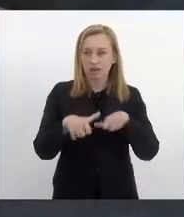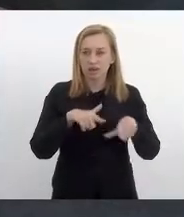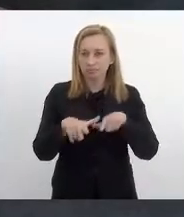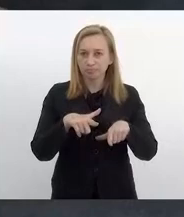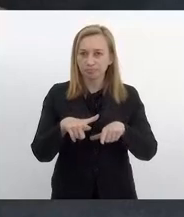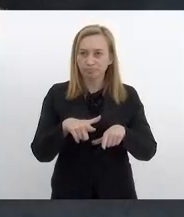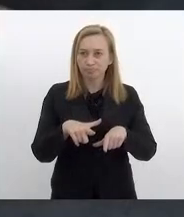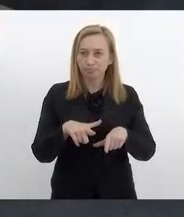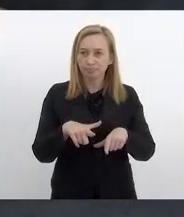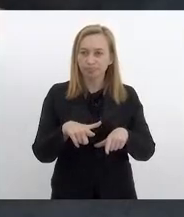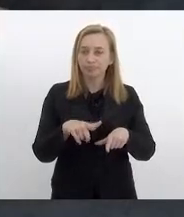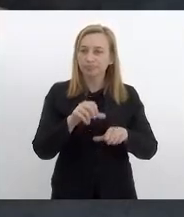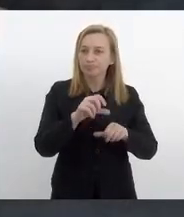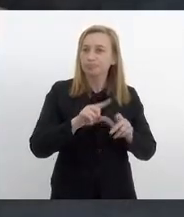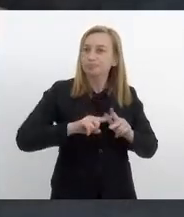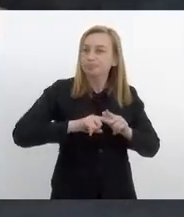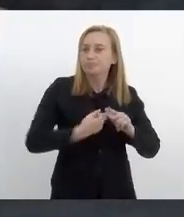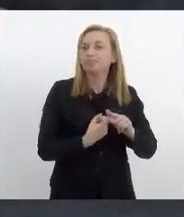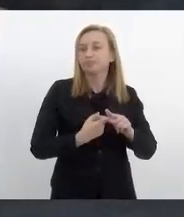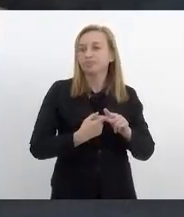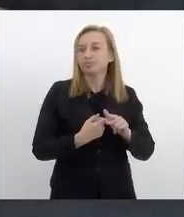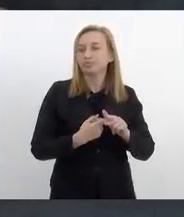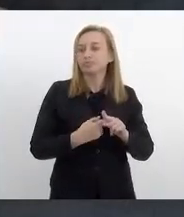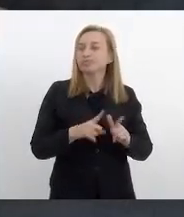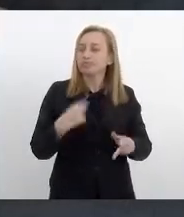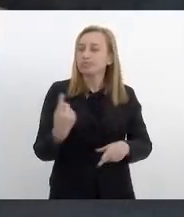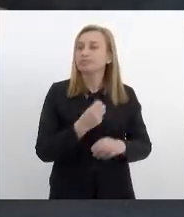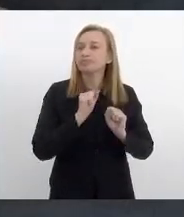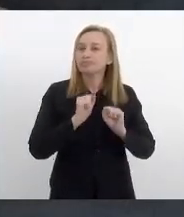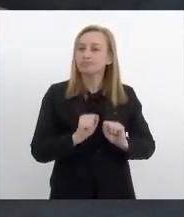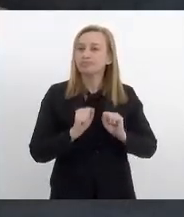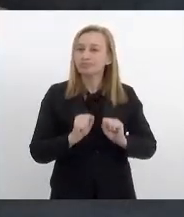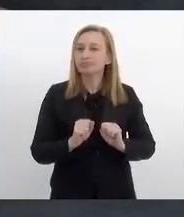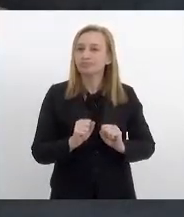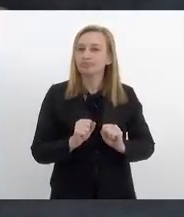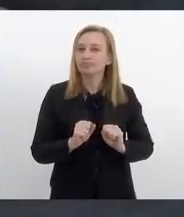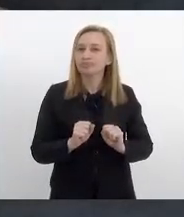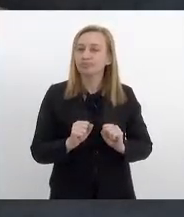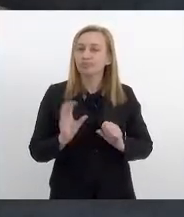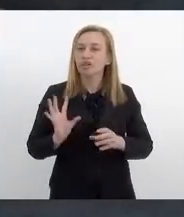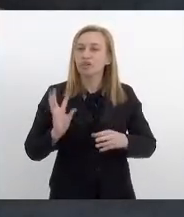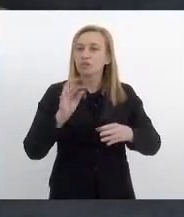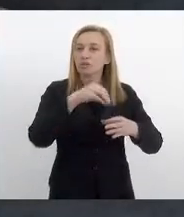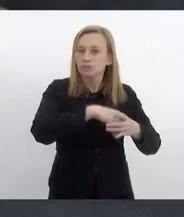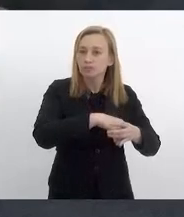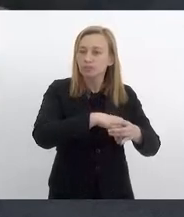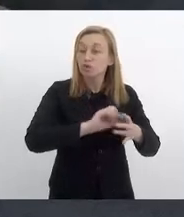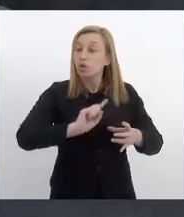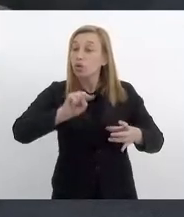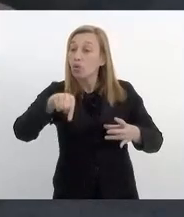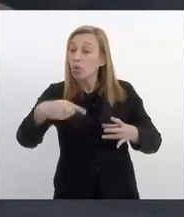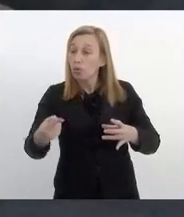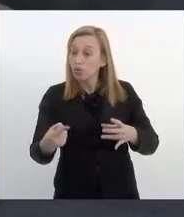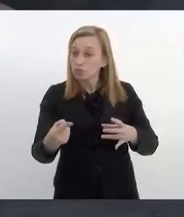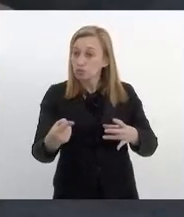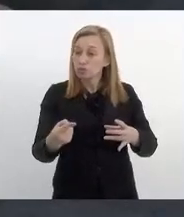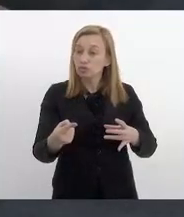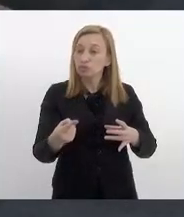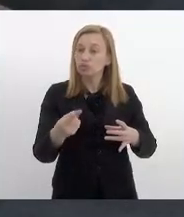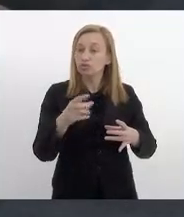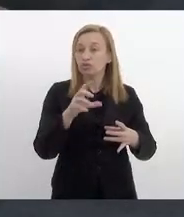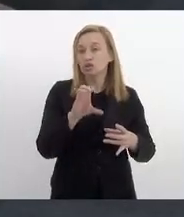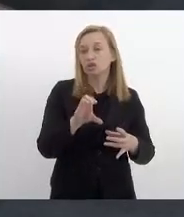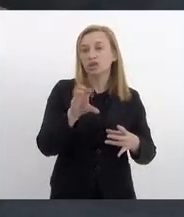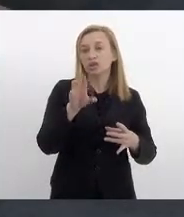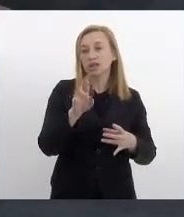sejam modificadas e a gente possa incluir outros critérios, como